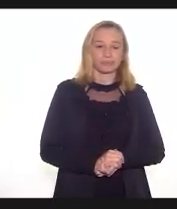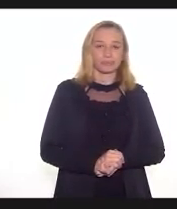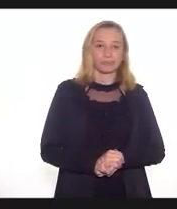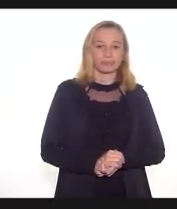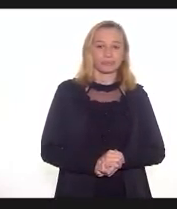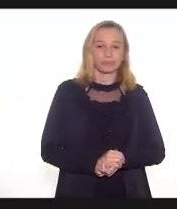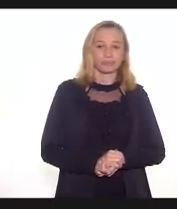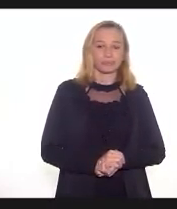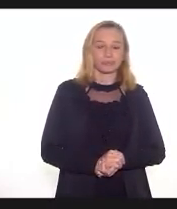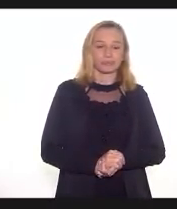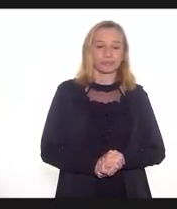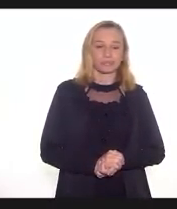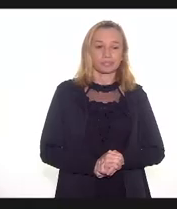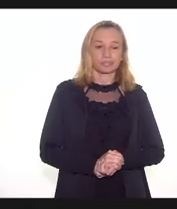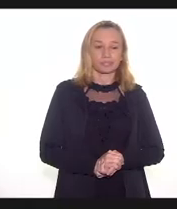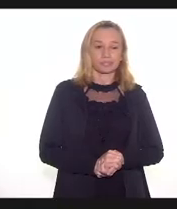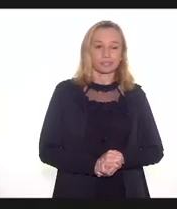A internet vai cair.